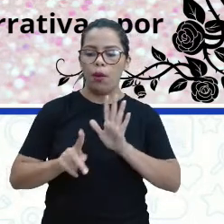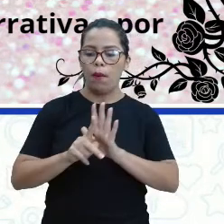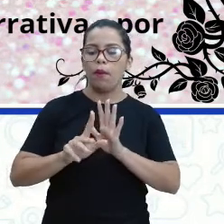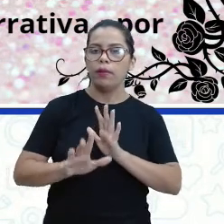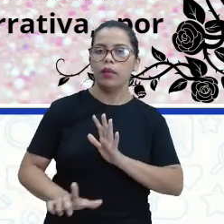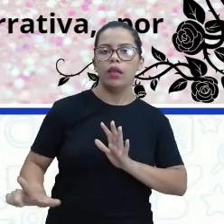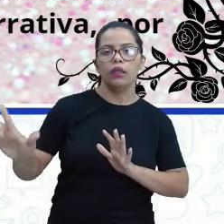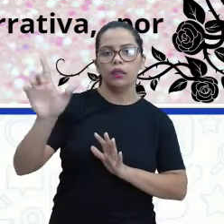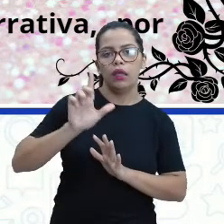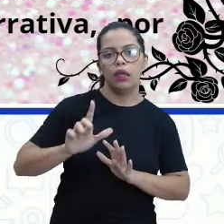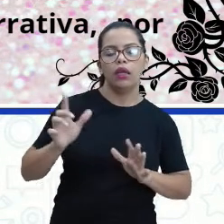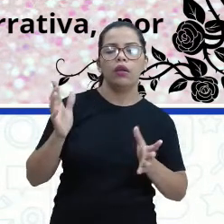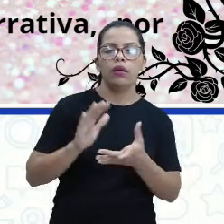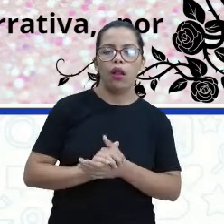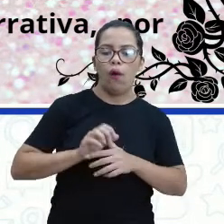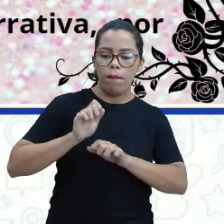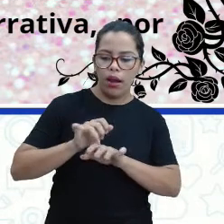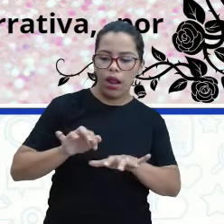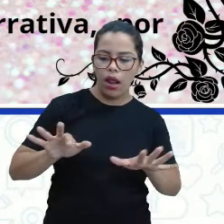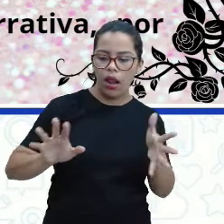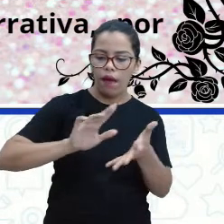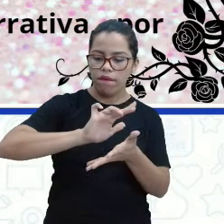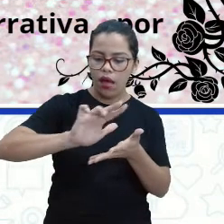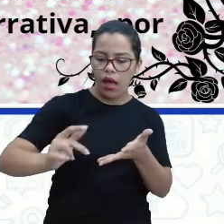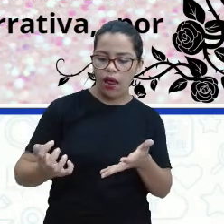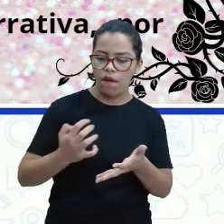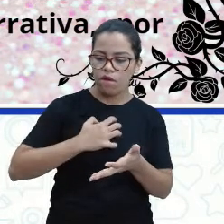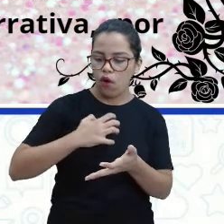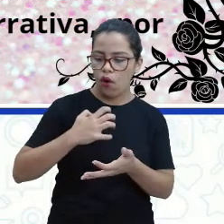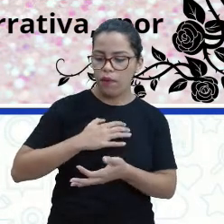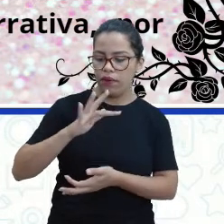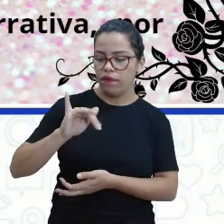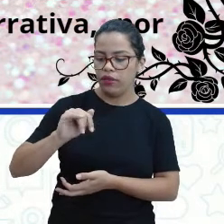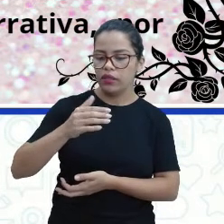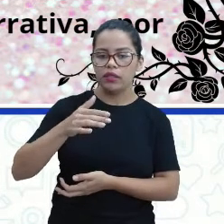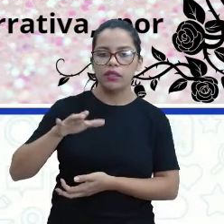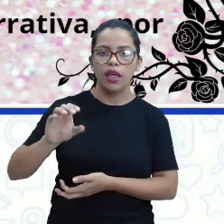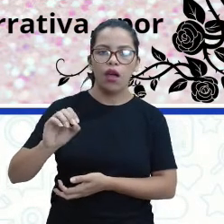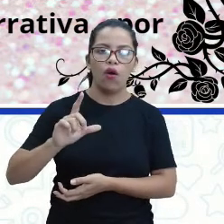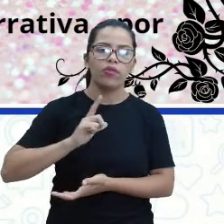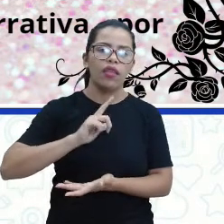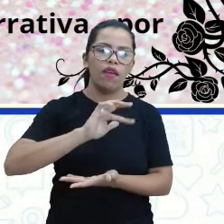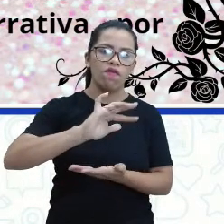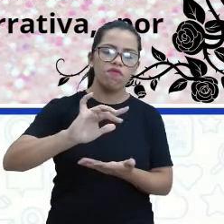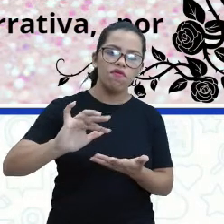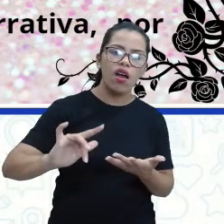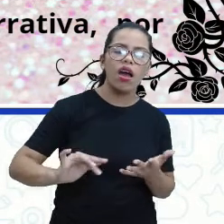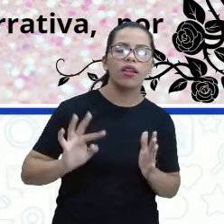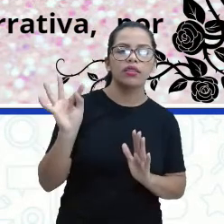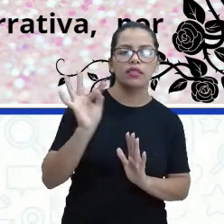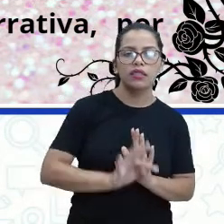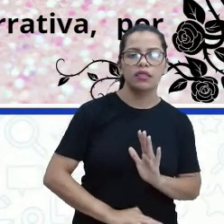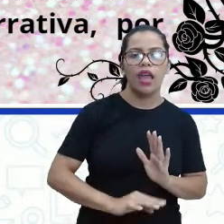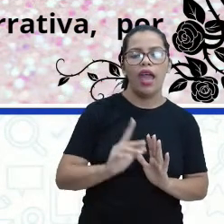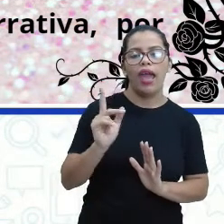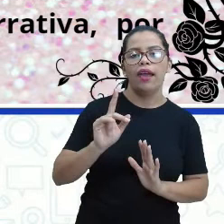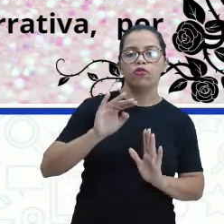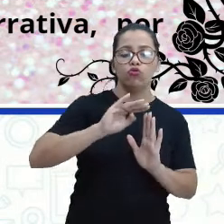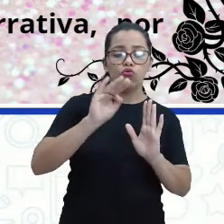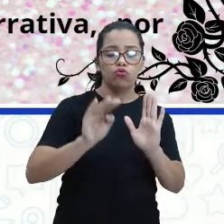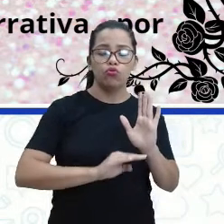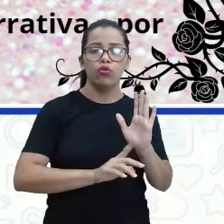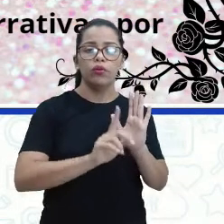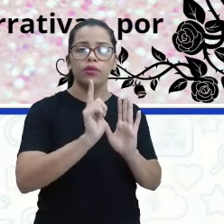mal, multiplicaram-se as várias formas de ficção. A grande variedade de obras de ficção se reflete muito nos subgêneros contidos